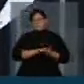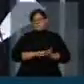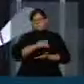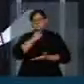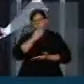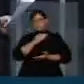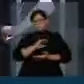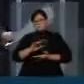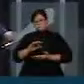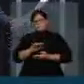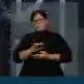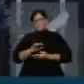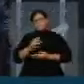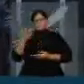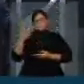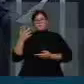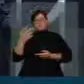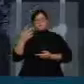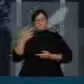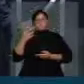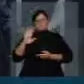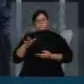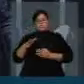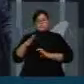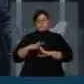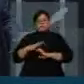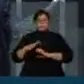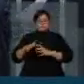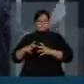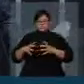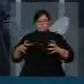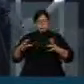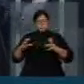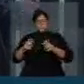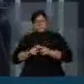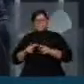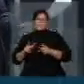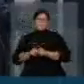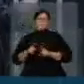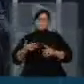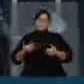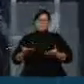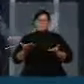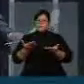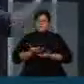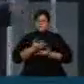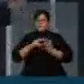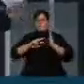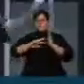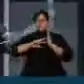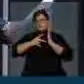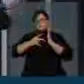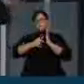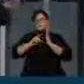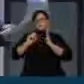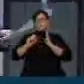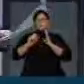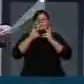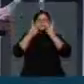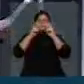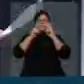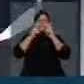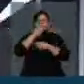eles são micro e pequenos empresários. Então, hoje, isso significa a vitória, mais